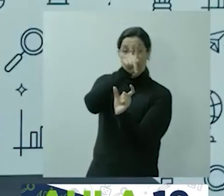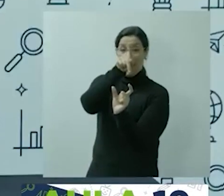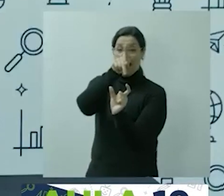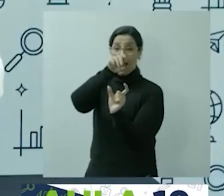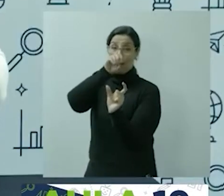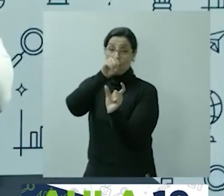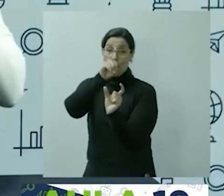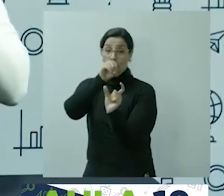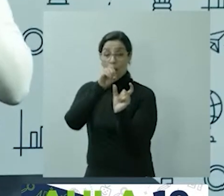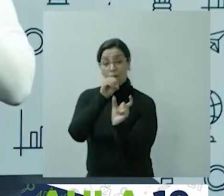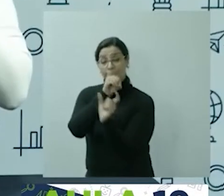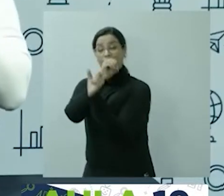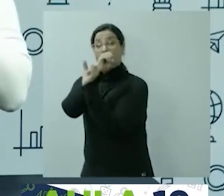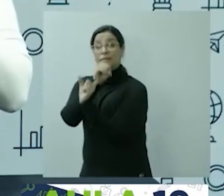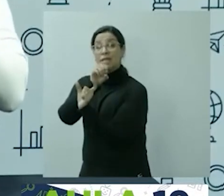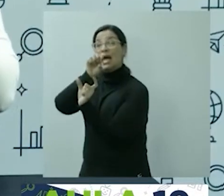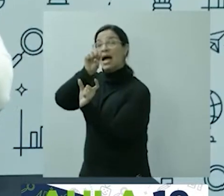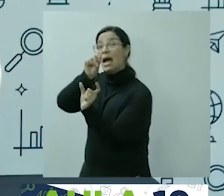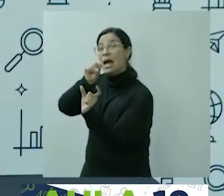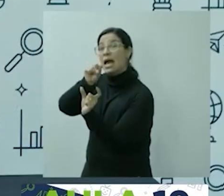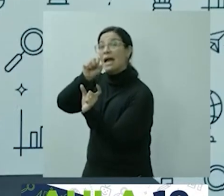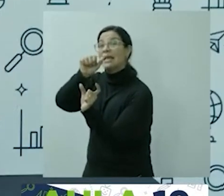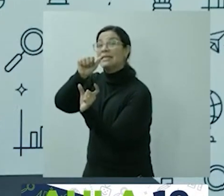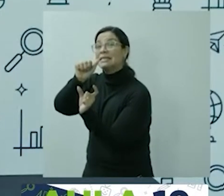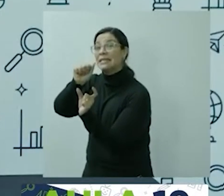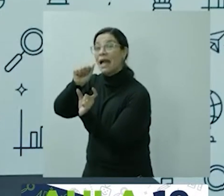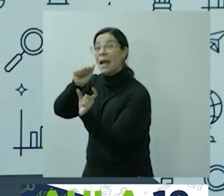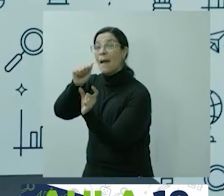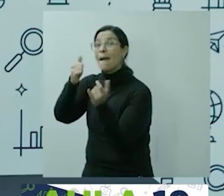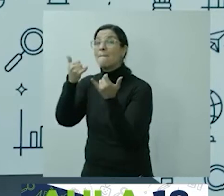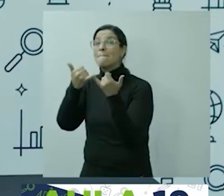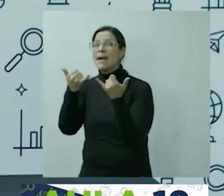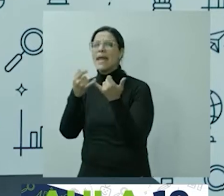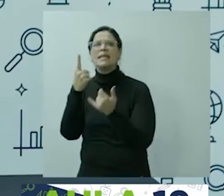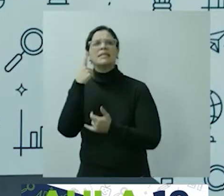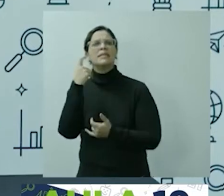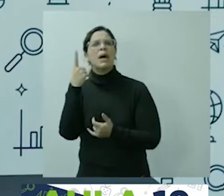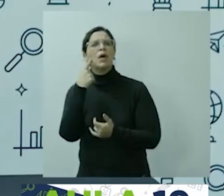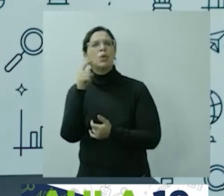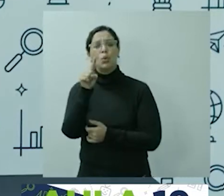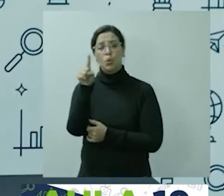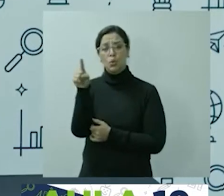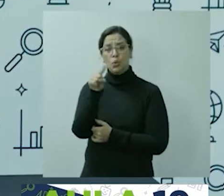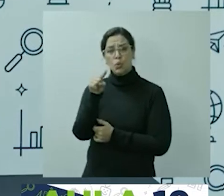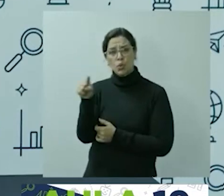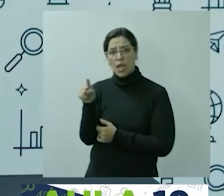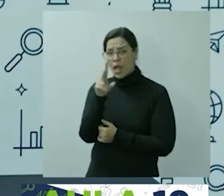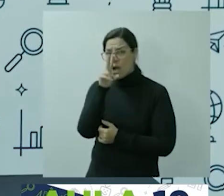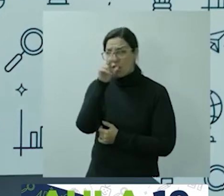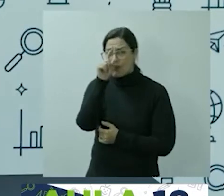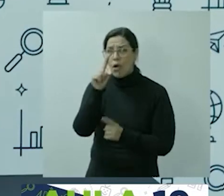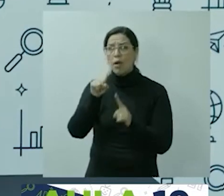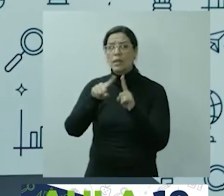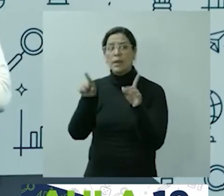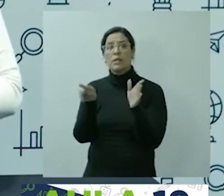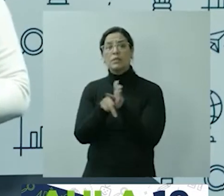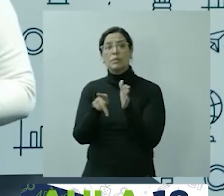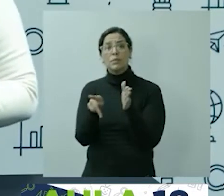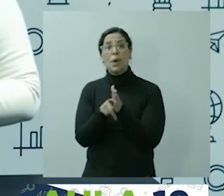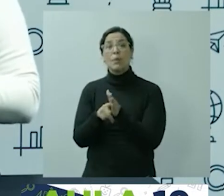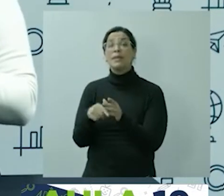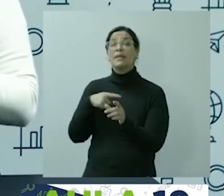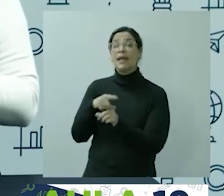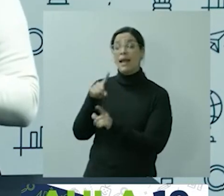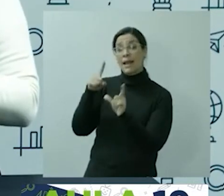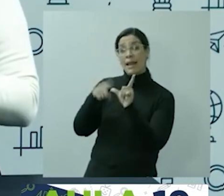Raposa. Vejam que esse som parece o som da letra Z, é um som forte. Mas essa palavra é